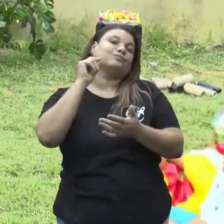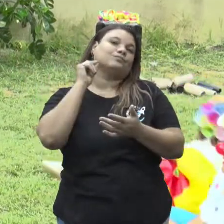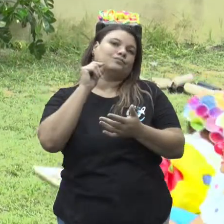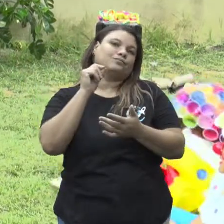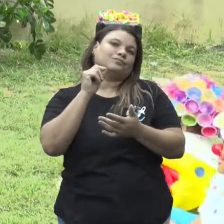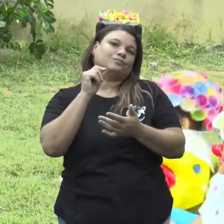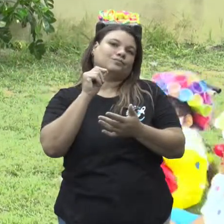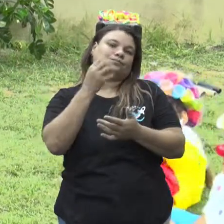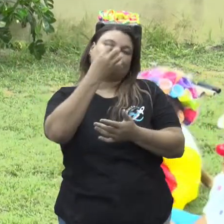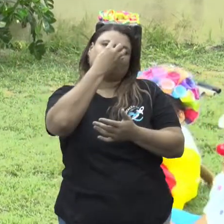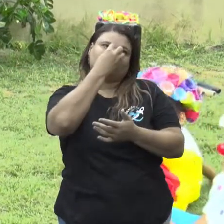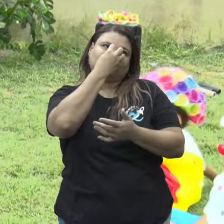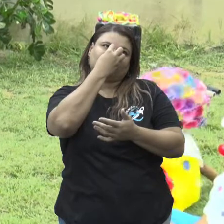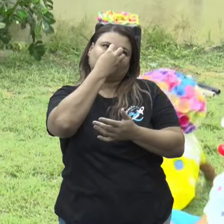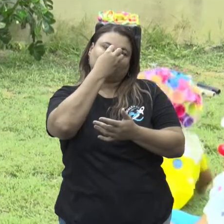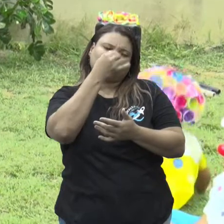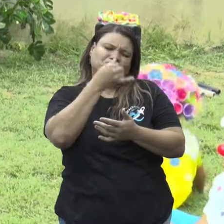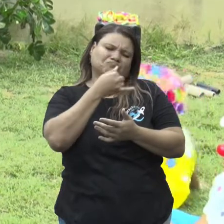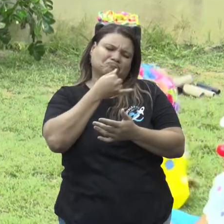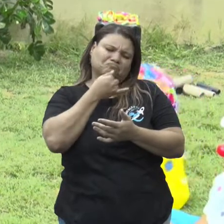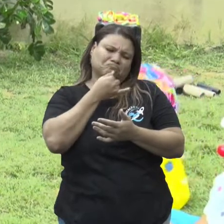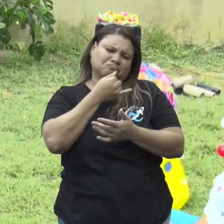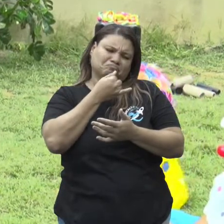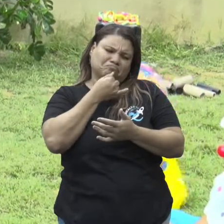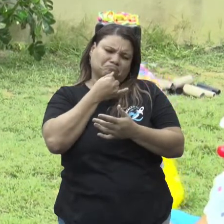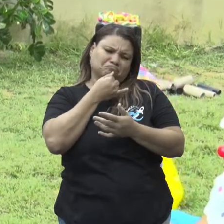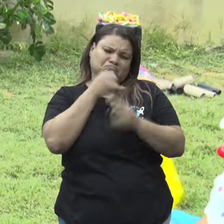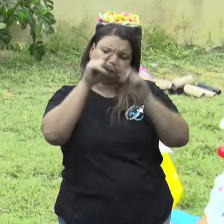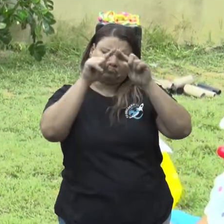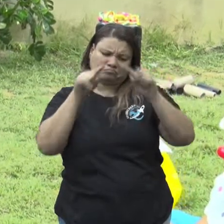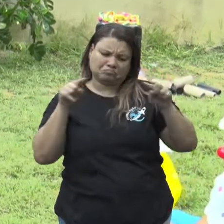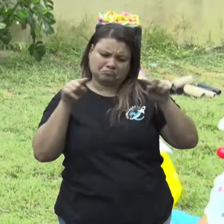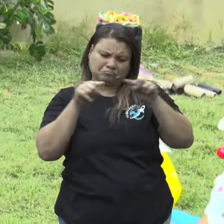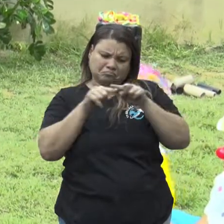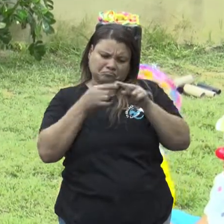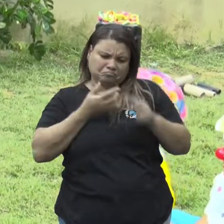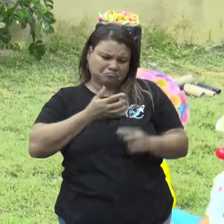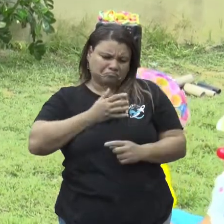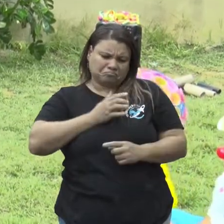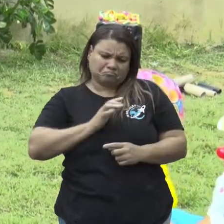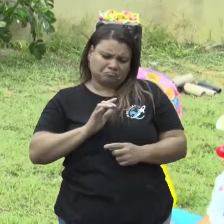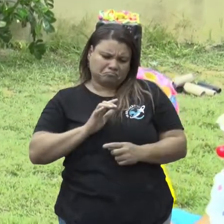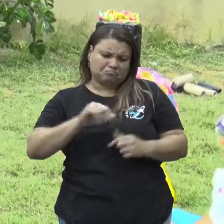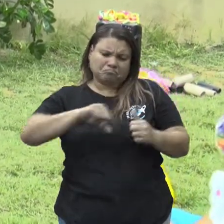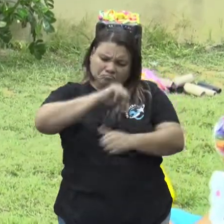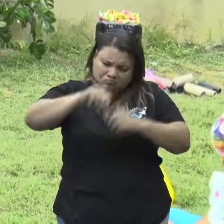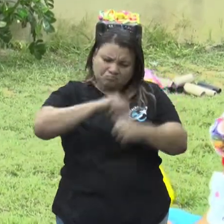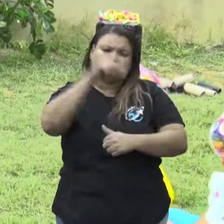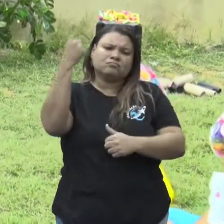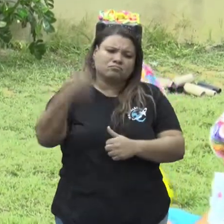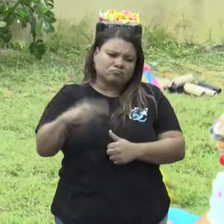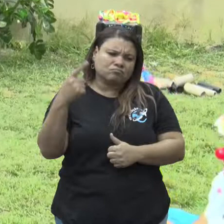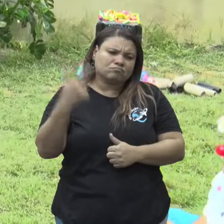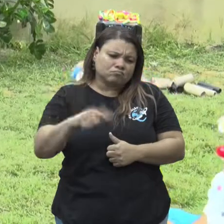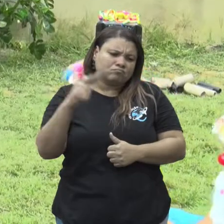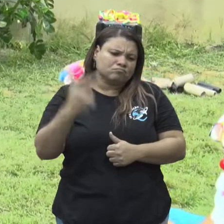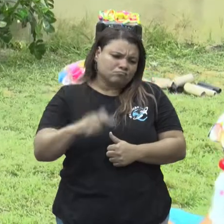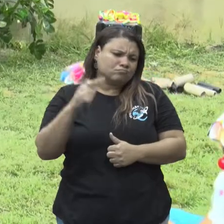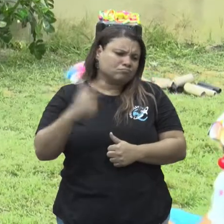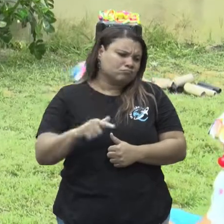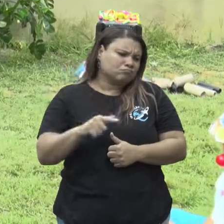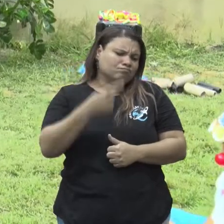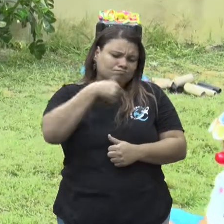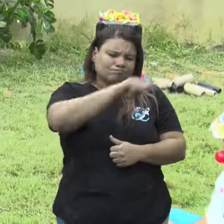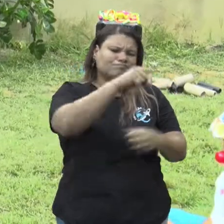do triângulo. E olha que lindo o triângulo. Todo colorido, parecia um arco-íris. Mas o palhaço não